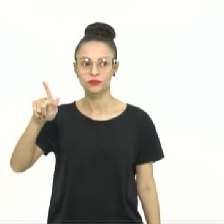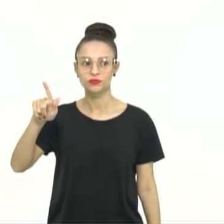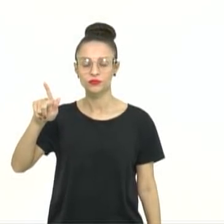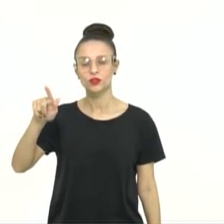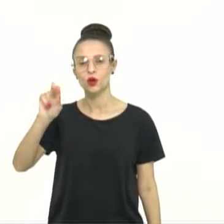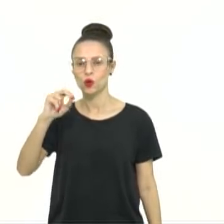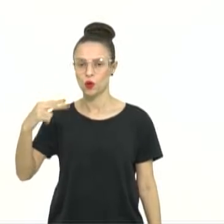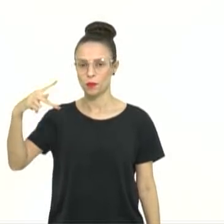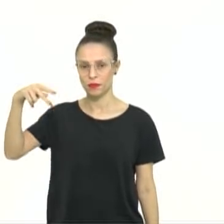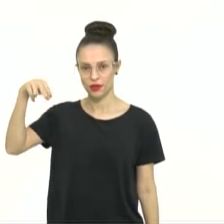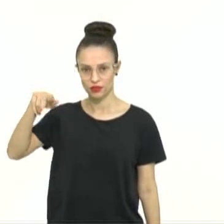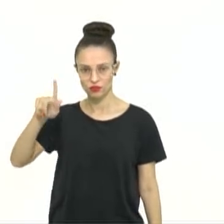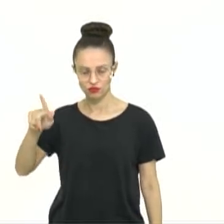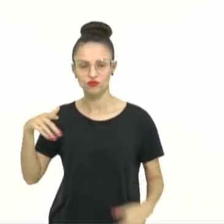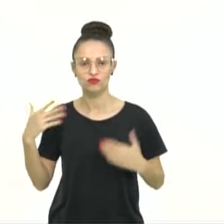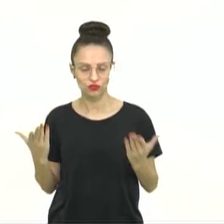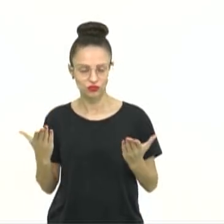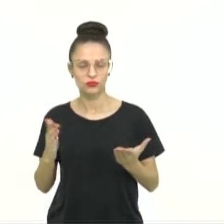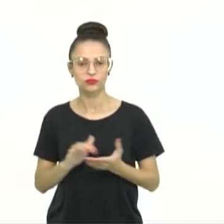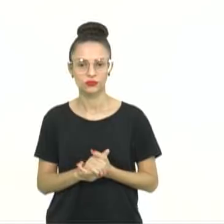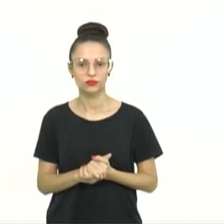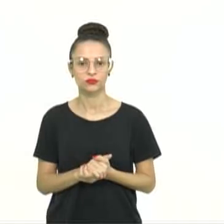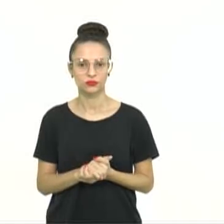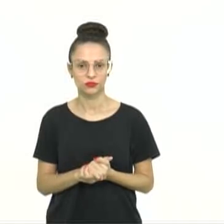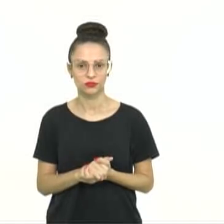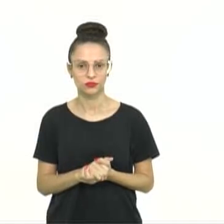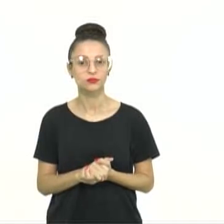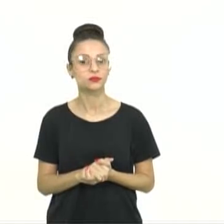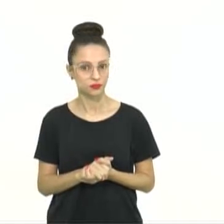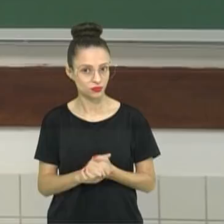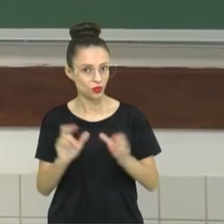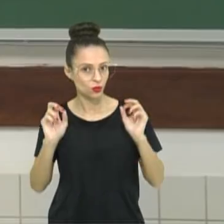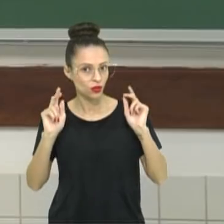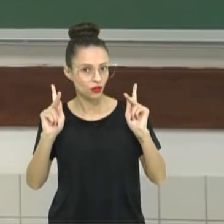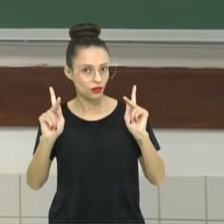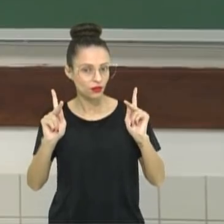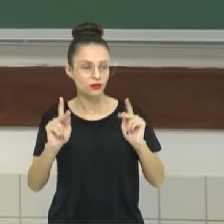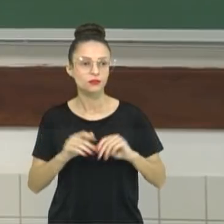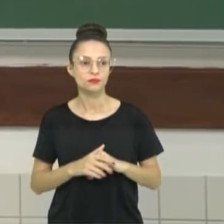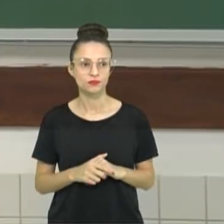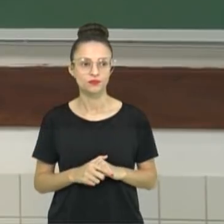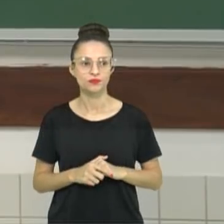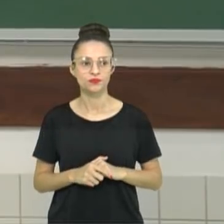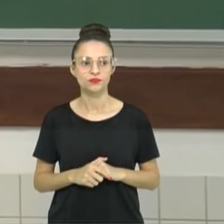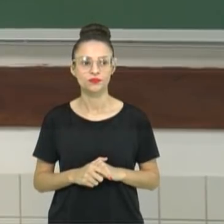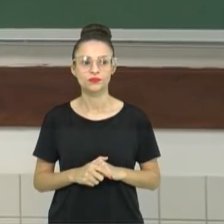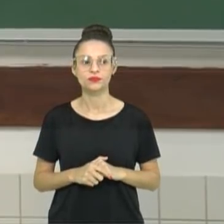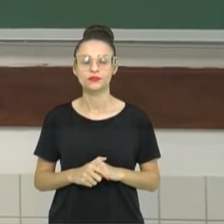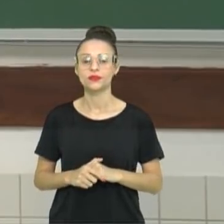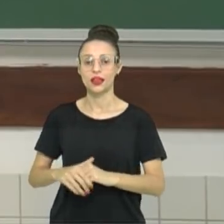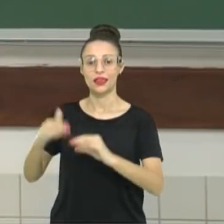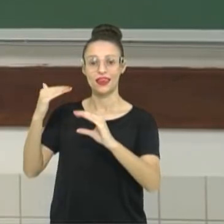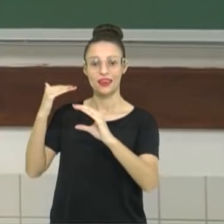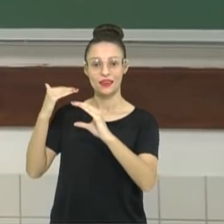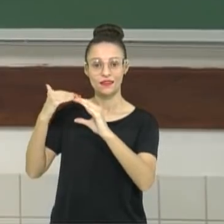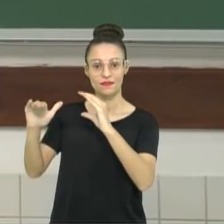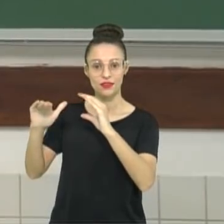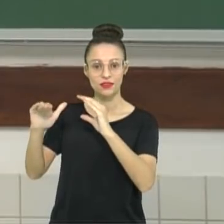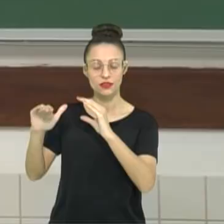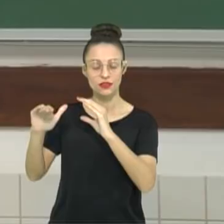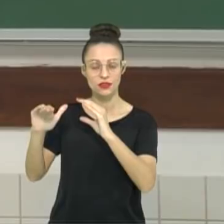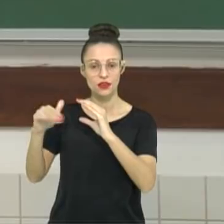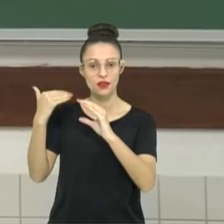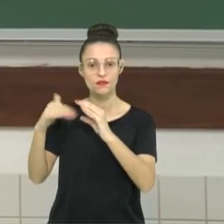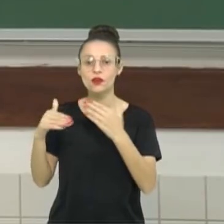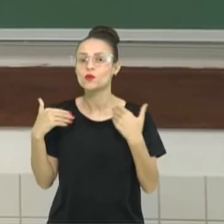na extensão JPG, PNG. Ok, pessoal? Continuando. Envie para o